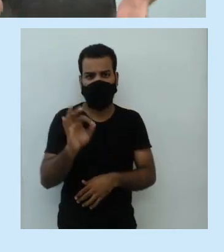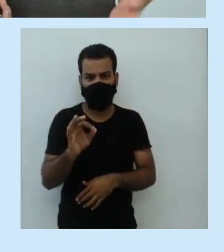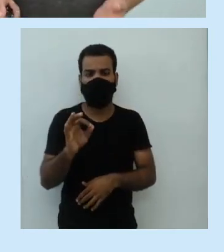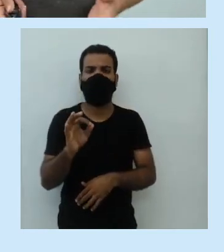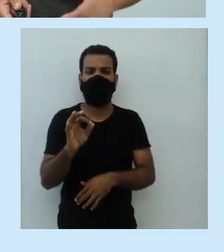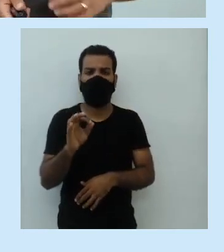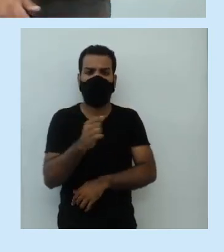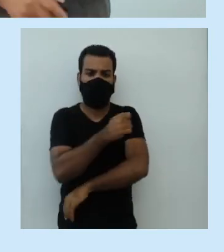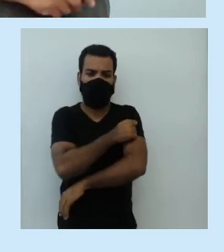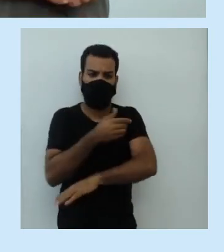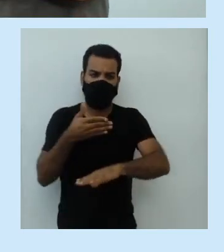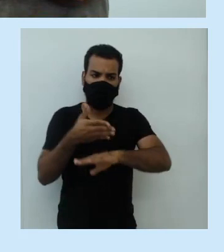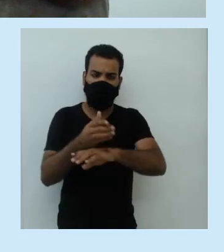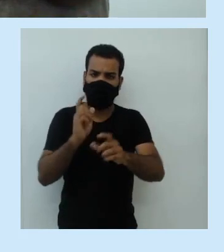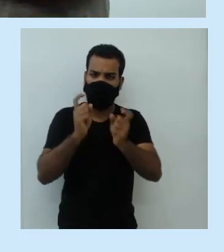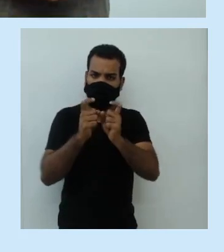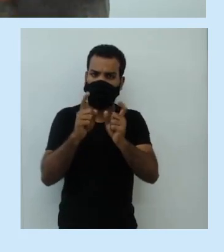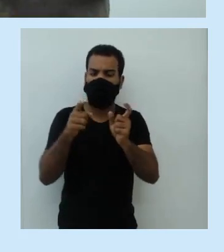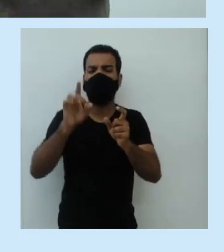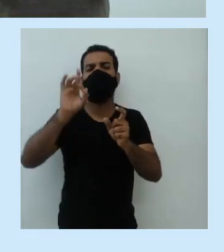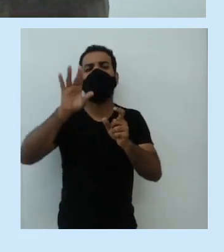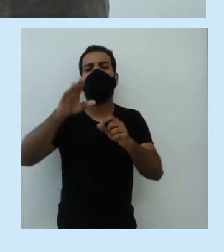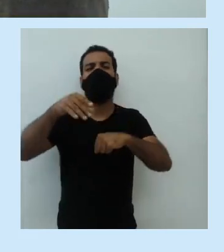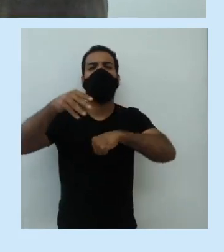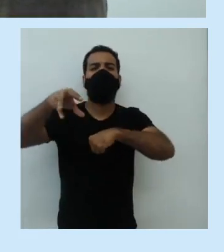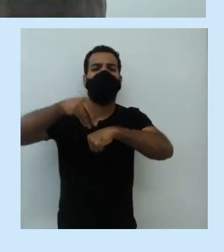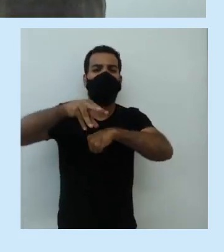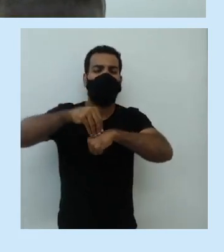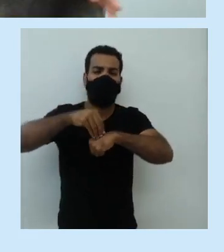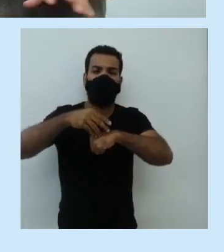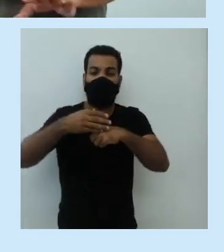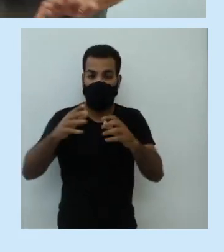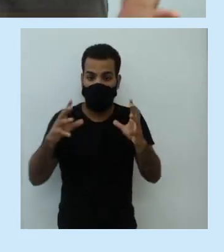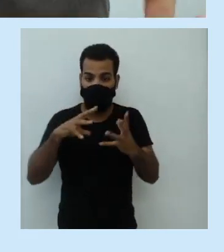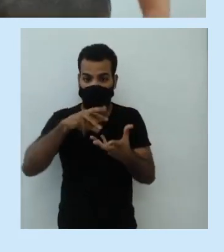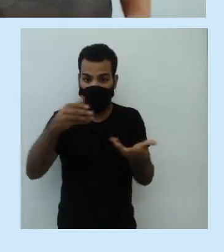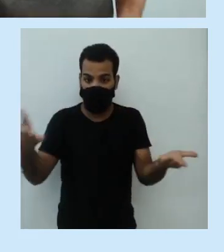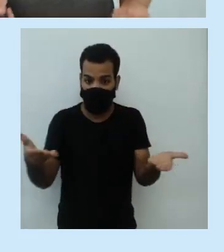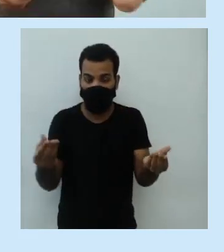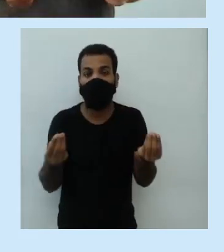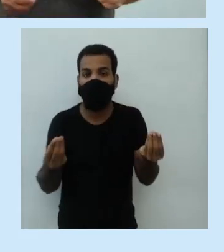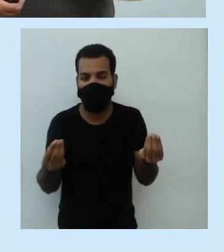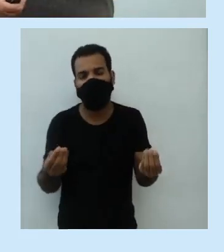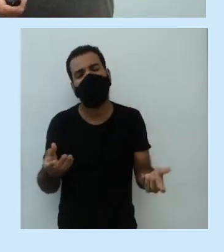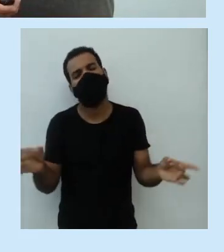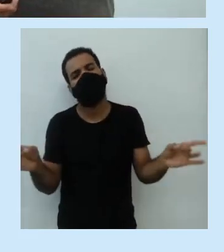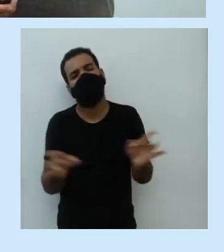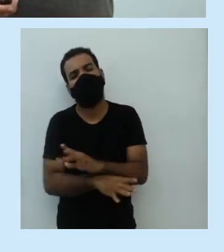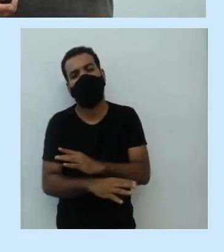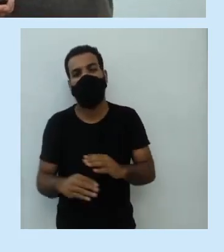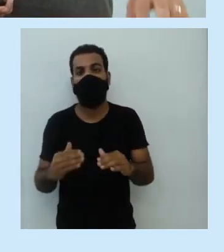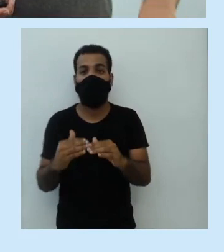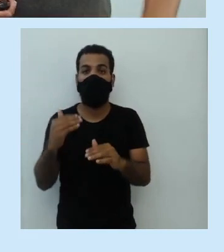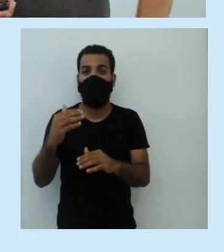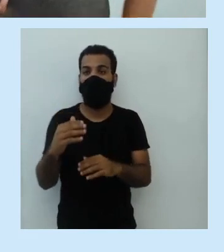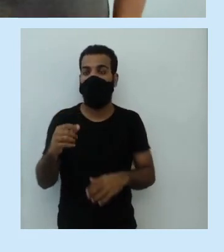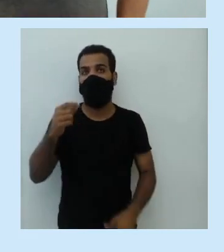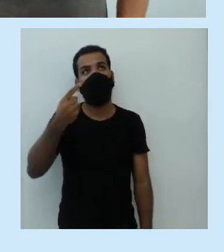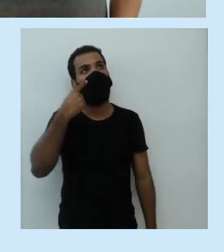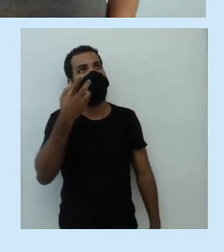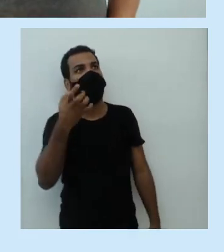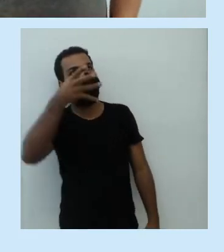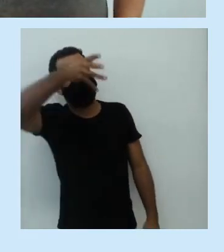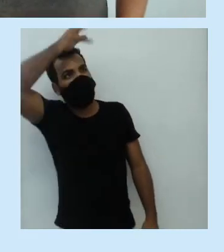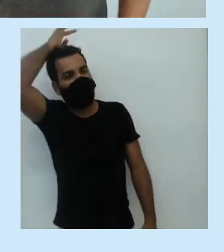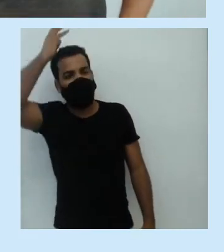na internet é para obter as informações gerais. Como está o mundo hoje? E pronto. Adulto não fica assim, eu quero ver Neymar,